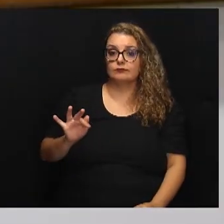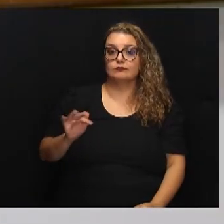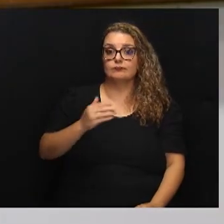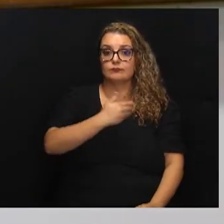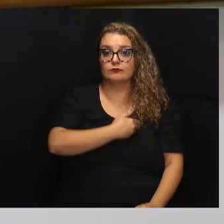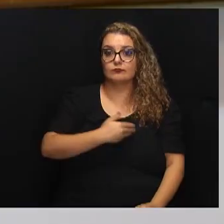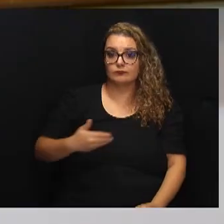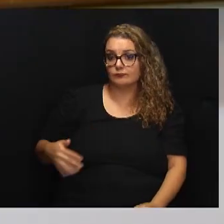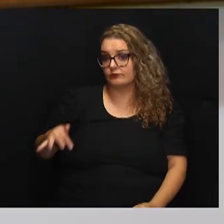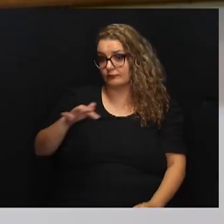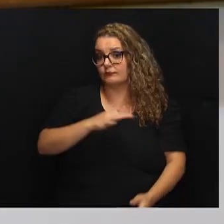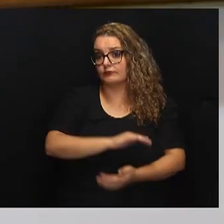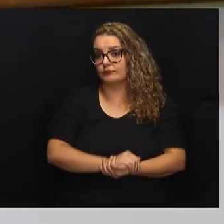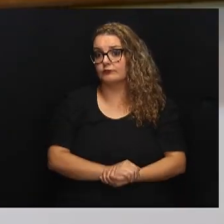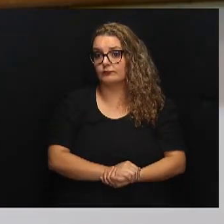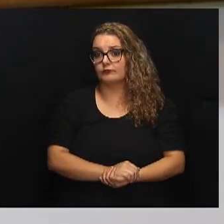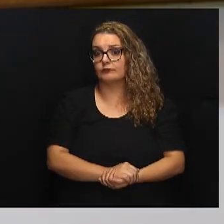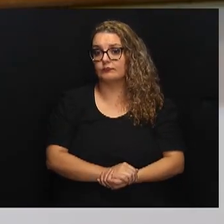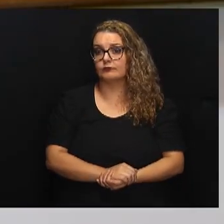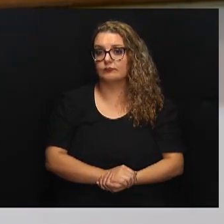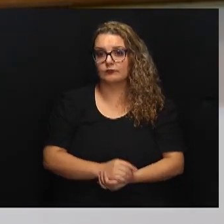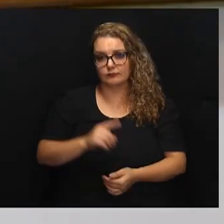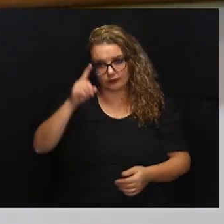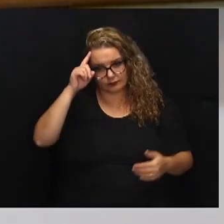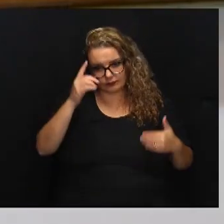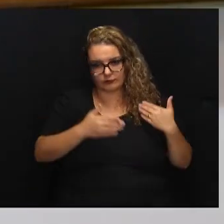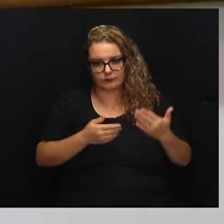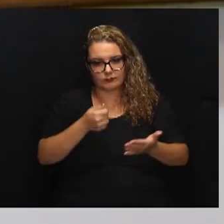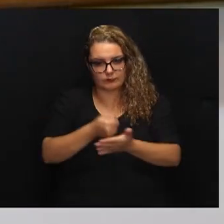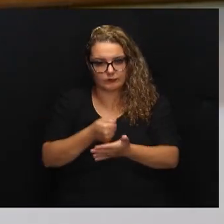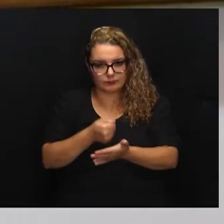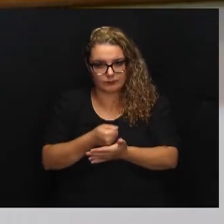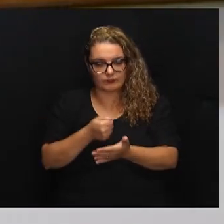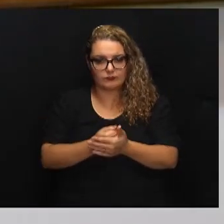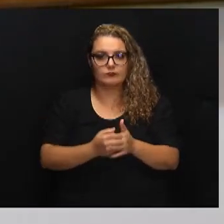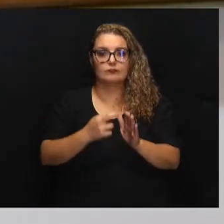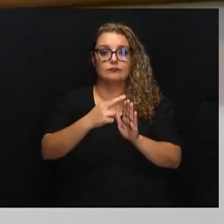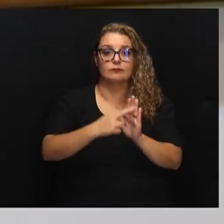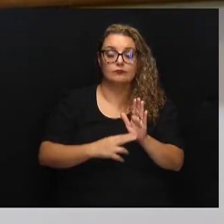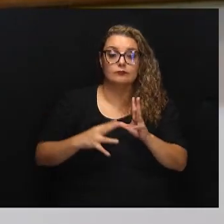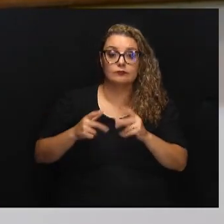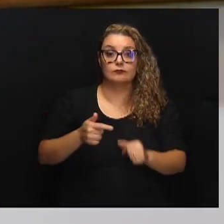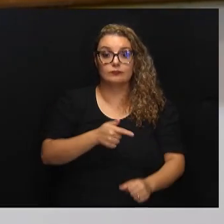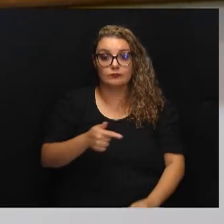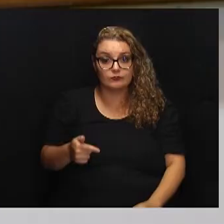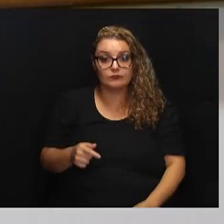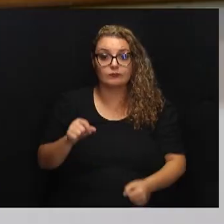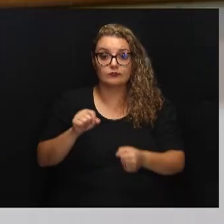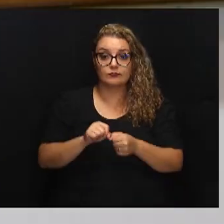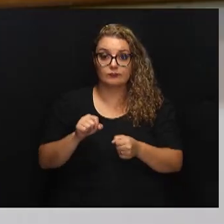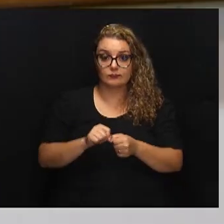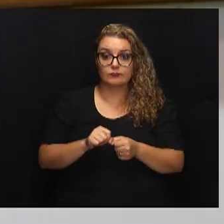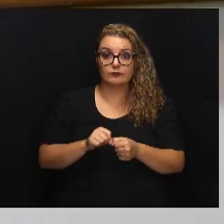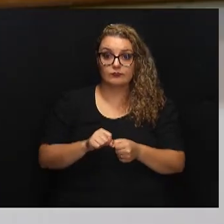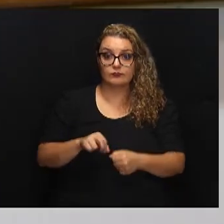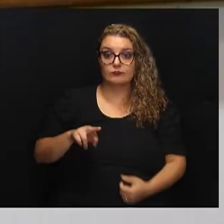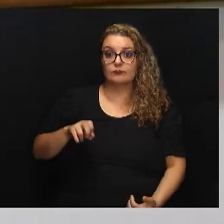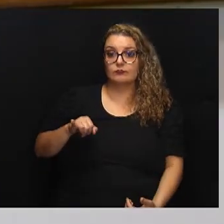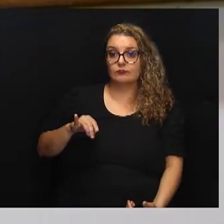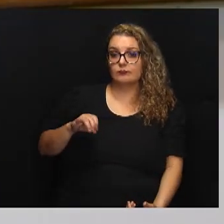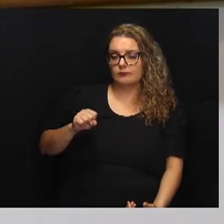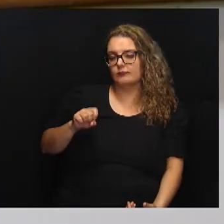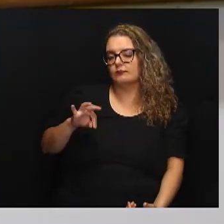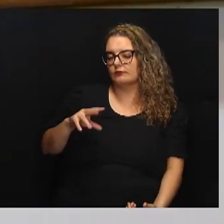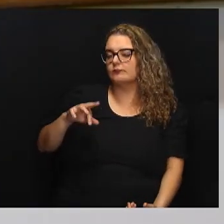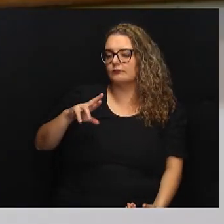tinha uma rotina bem rigorosa assim na escola, de que a gente sempre fazia redações todas as semanas e a gente tinha que fazer a reescrita delas. Então acho que